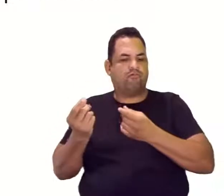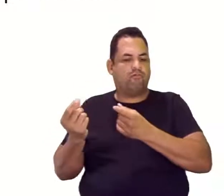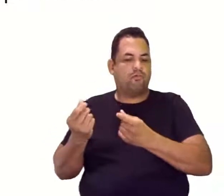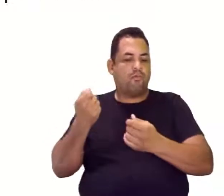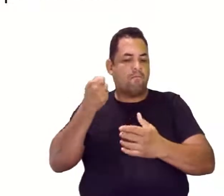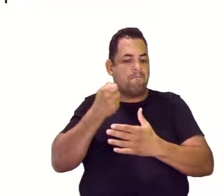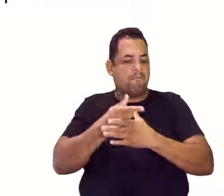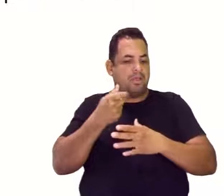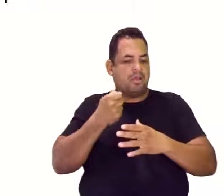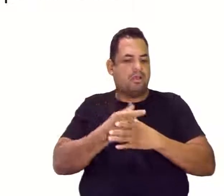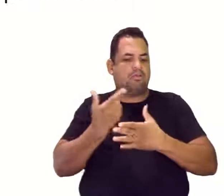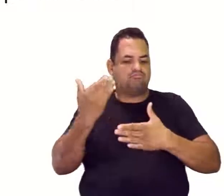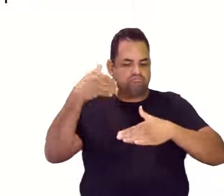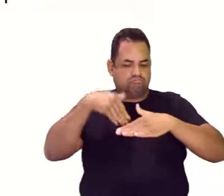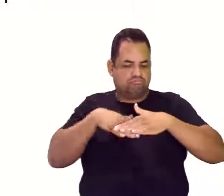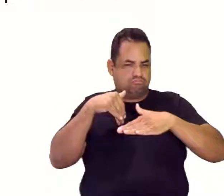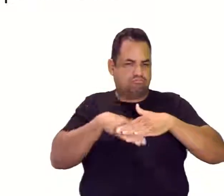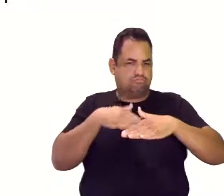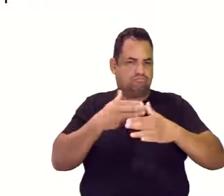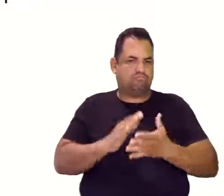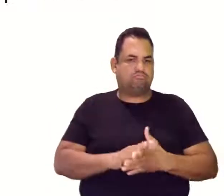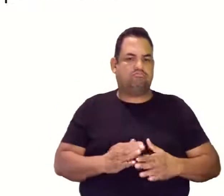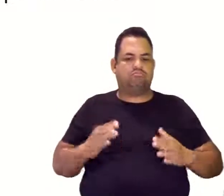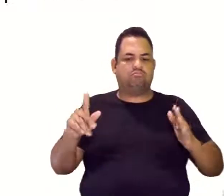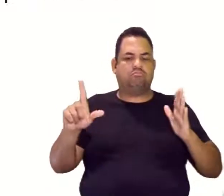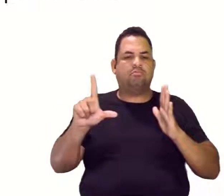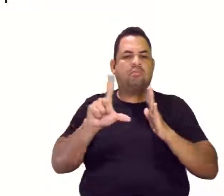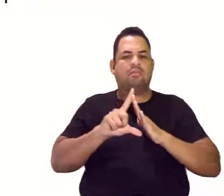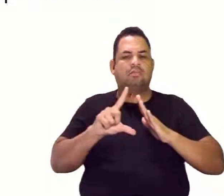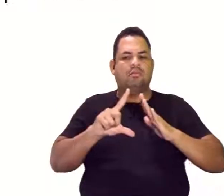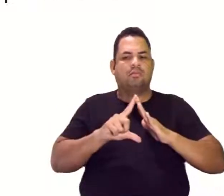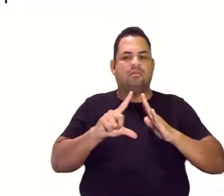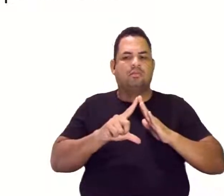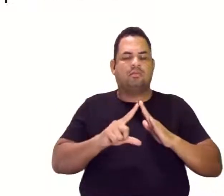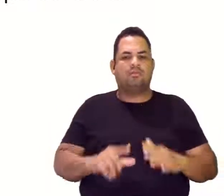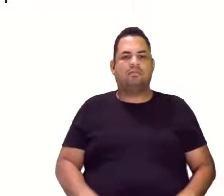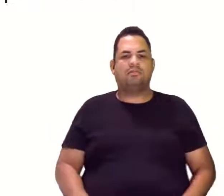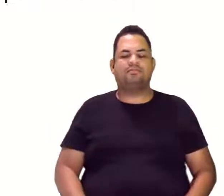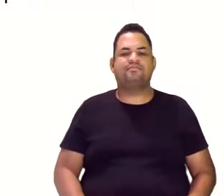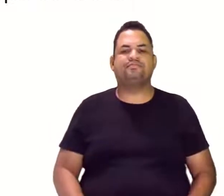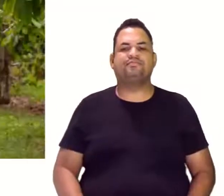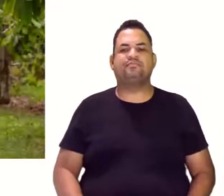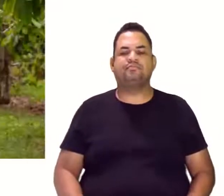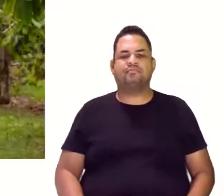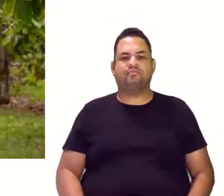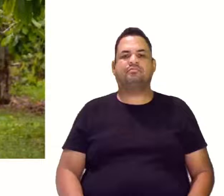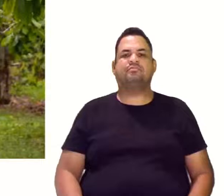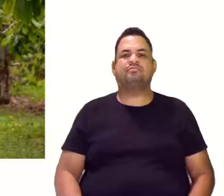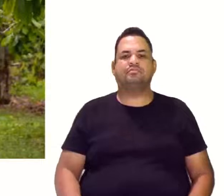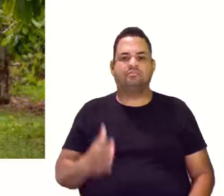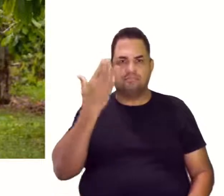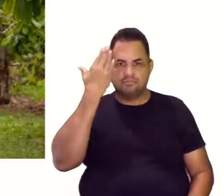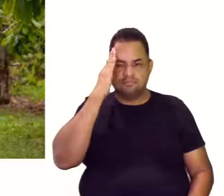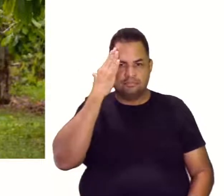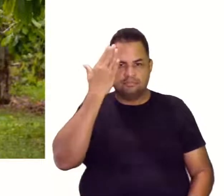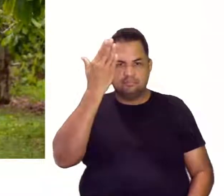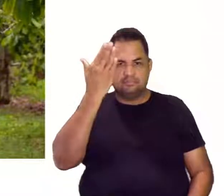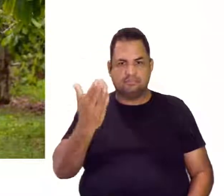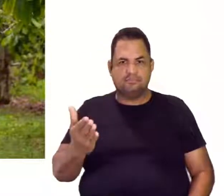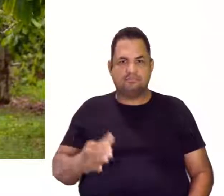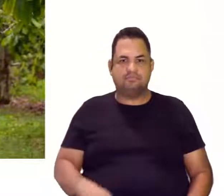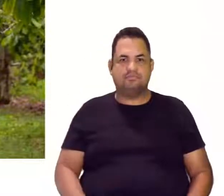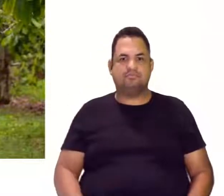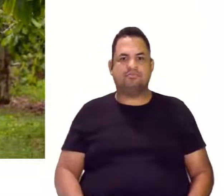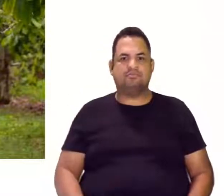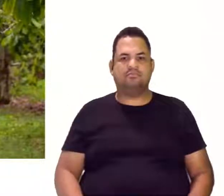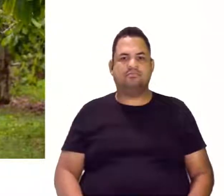no estoque? Vamos lá, vamos fazer a parte do nosso palavra-chave? Vamos. Entendeu? Olha lá, o professor Maurício também está